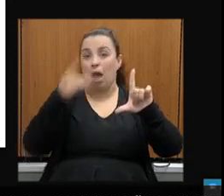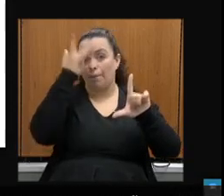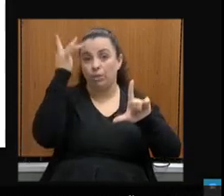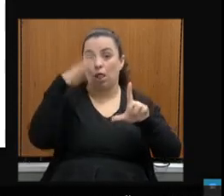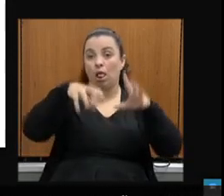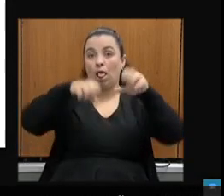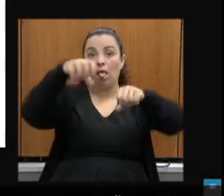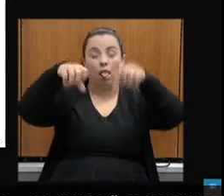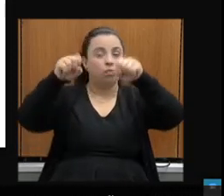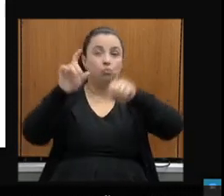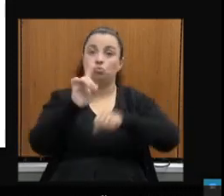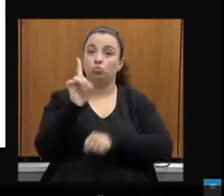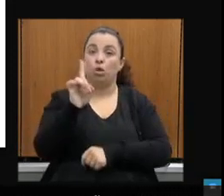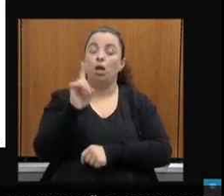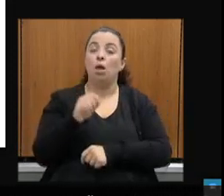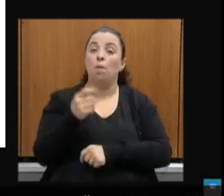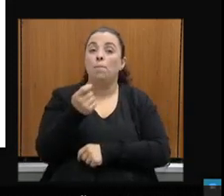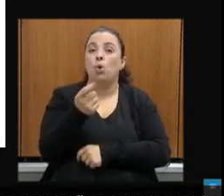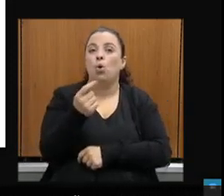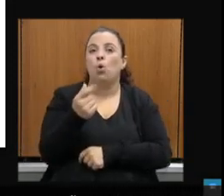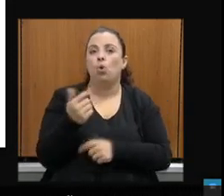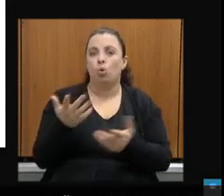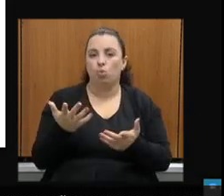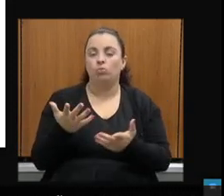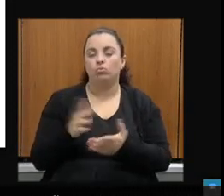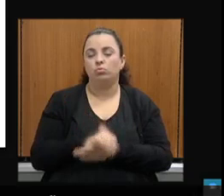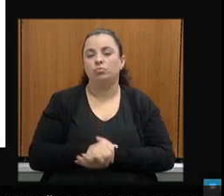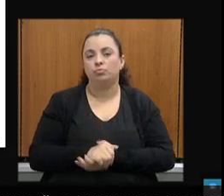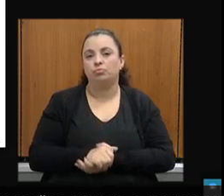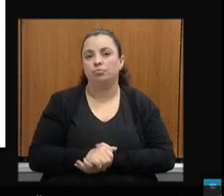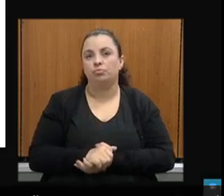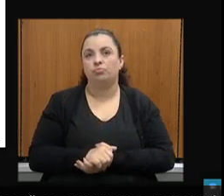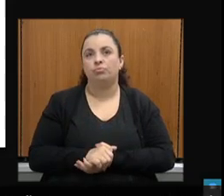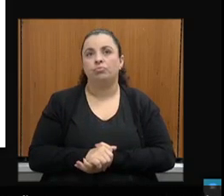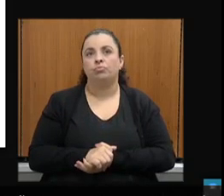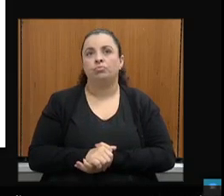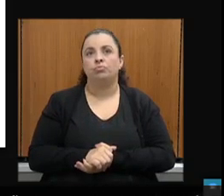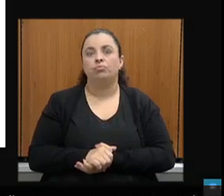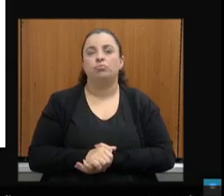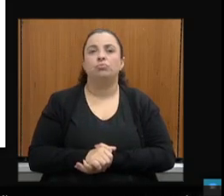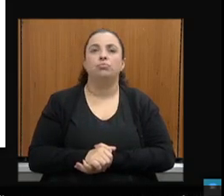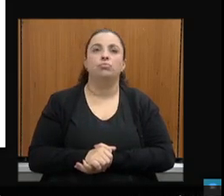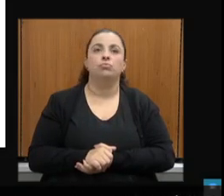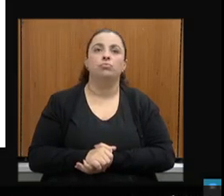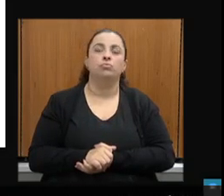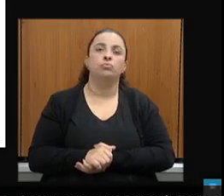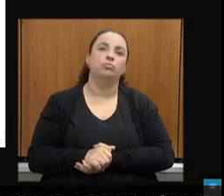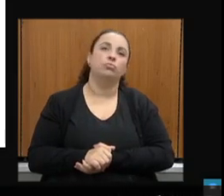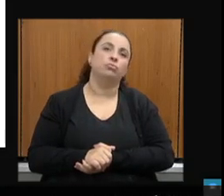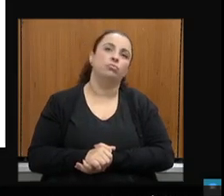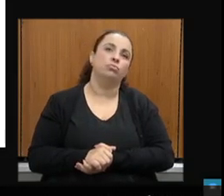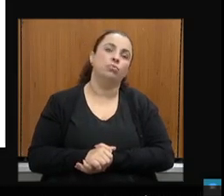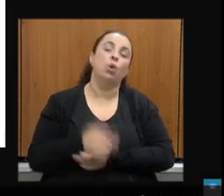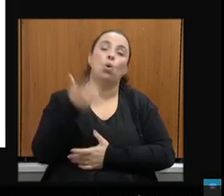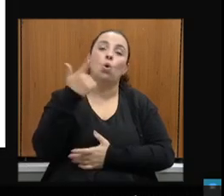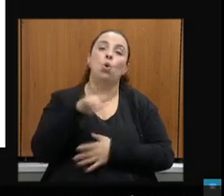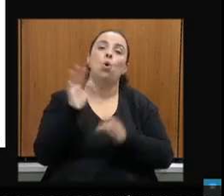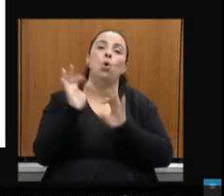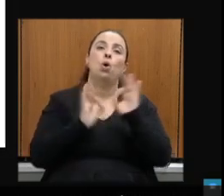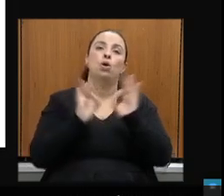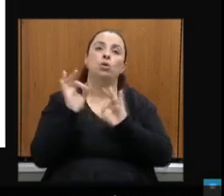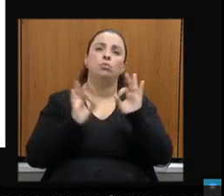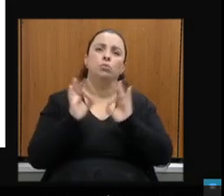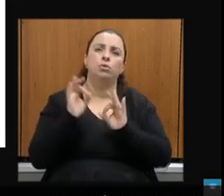a qualidade do fornecimento nós podemos seguir é um outro programa